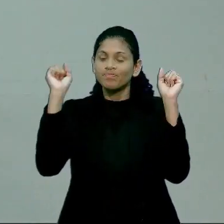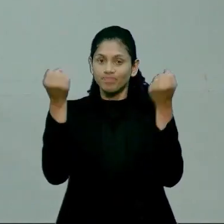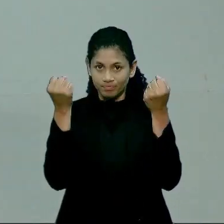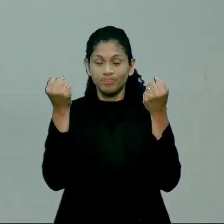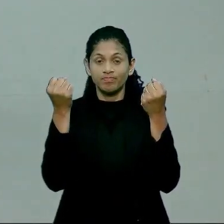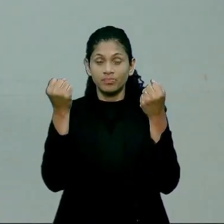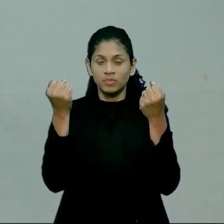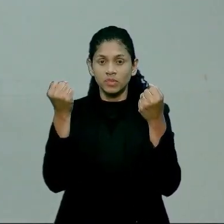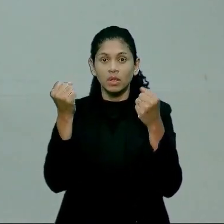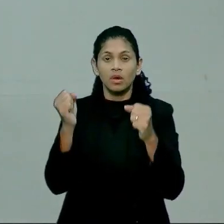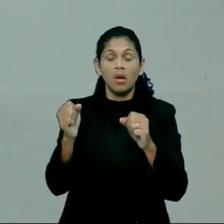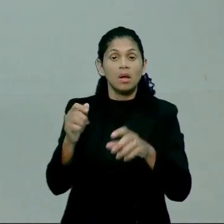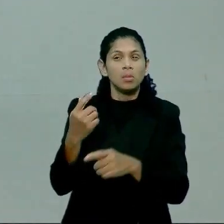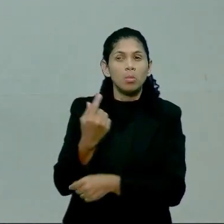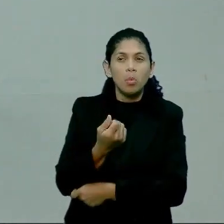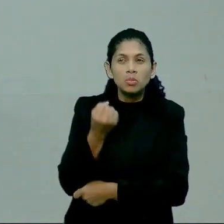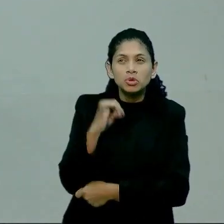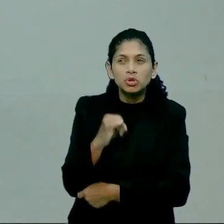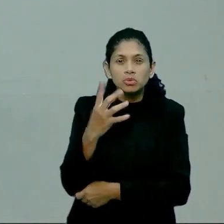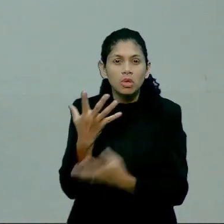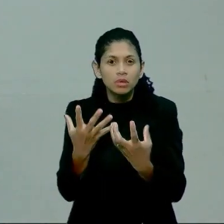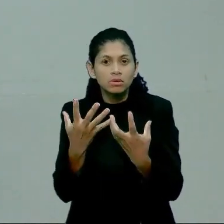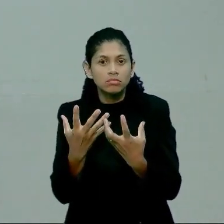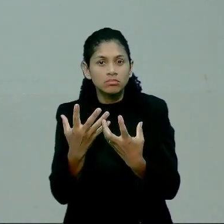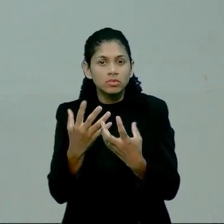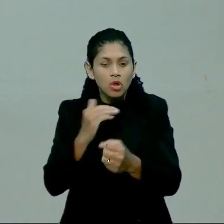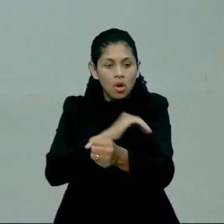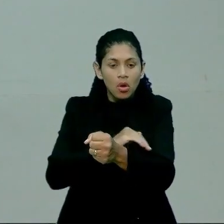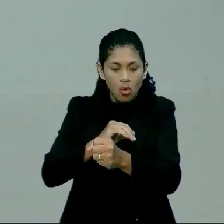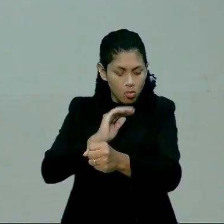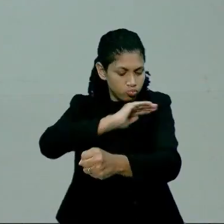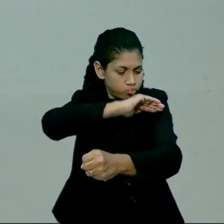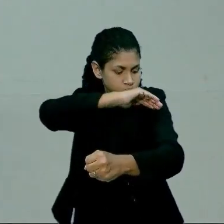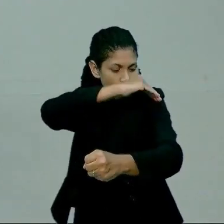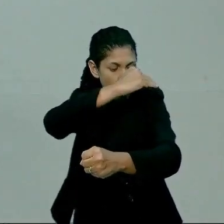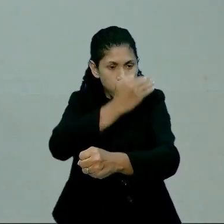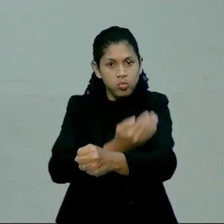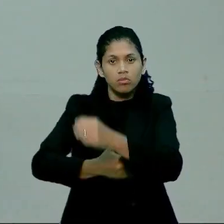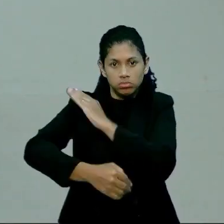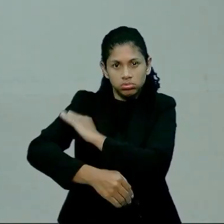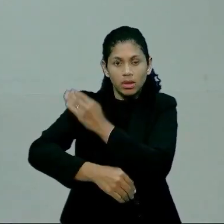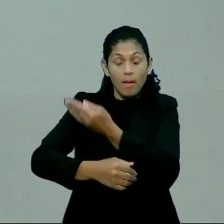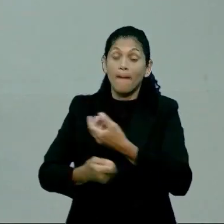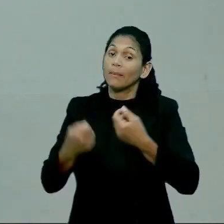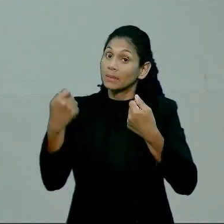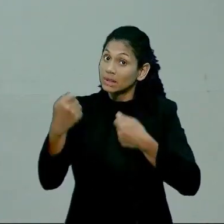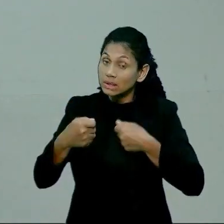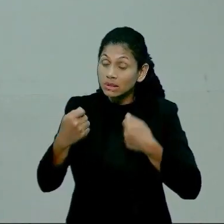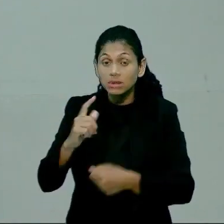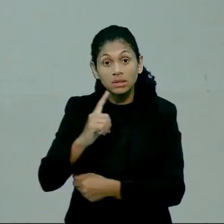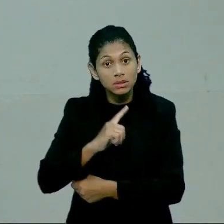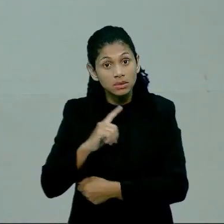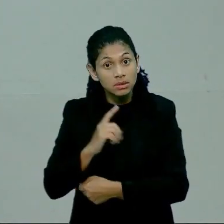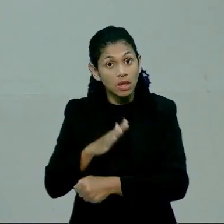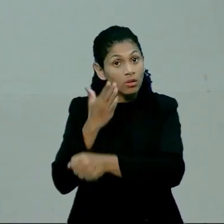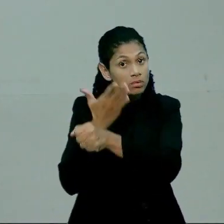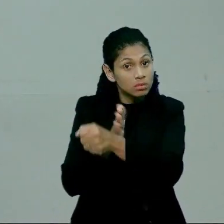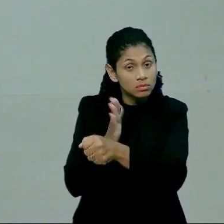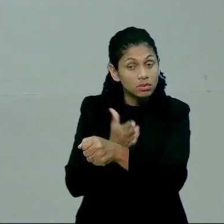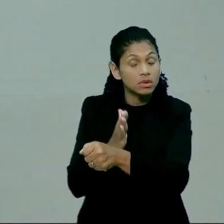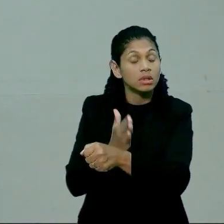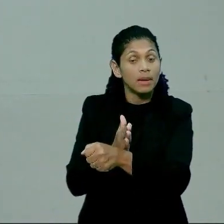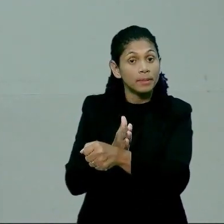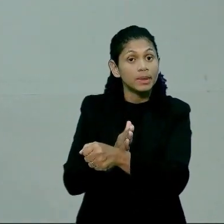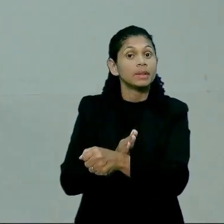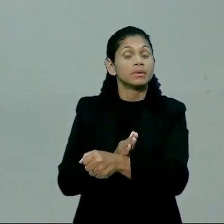estrutura corporal avantajada, eu tenho que fazer um treinamento para que essa transformação fisiológica